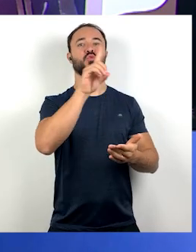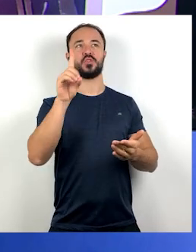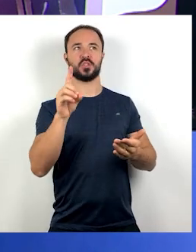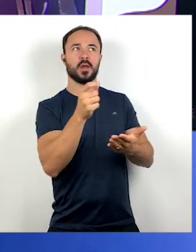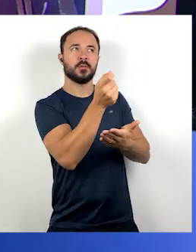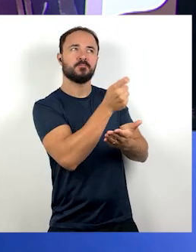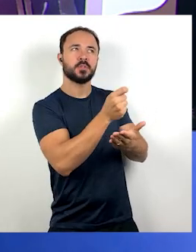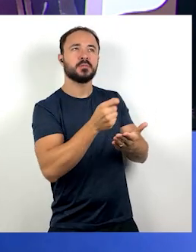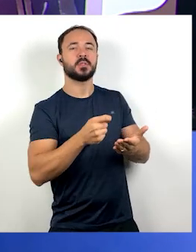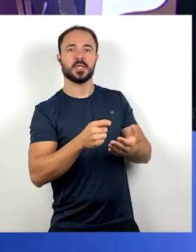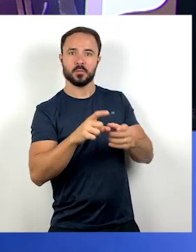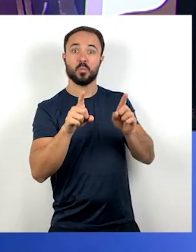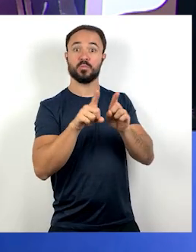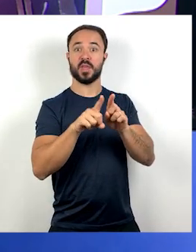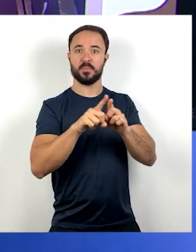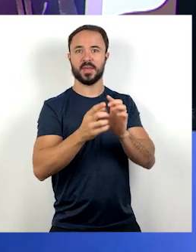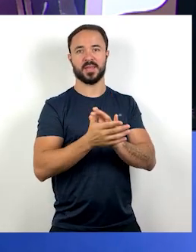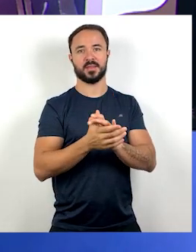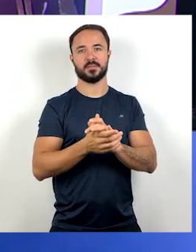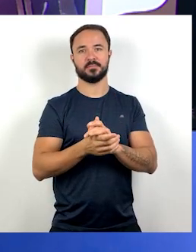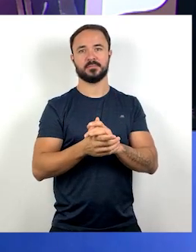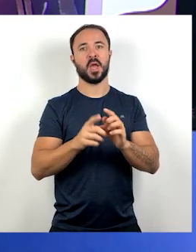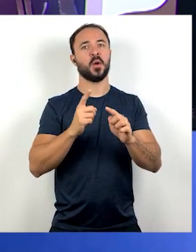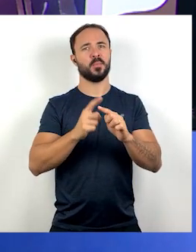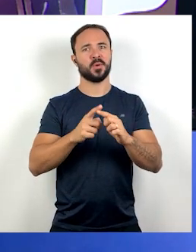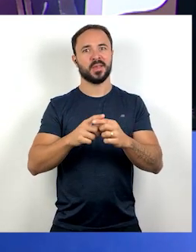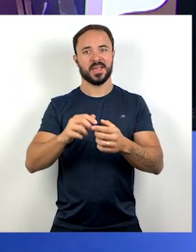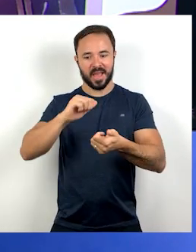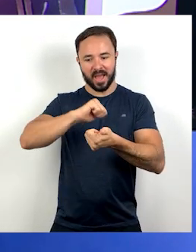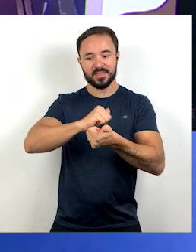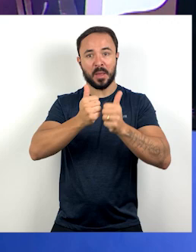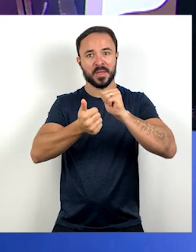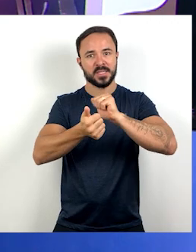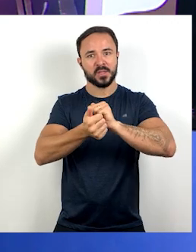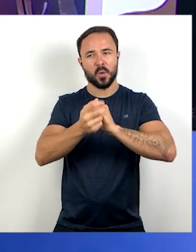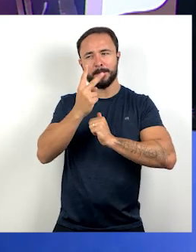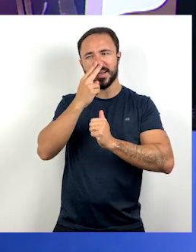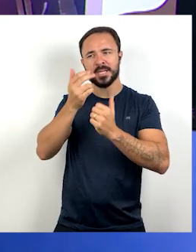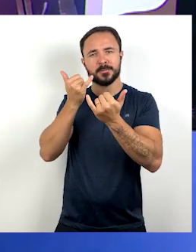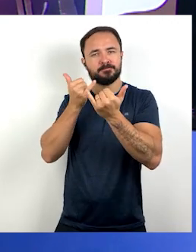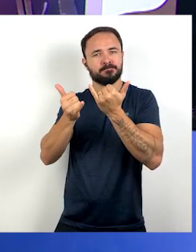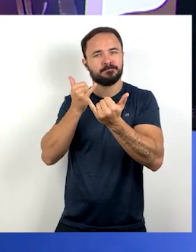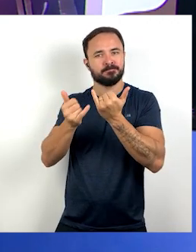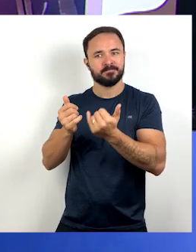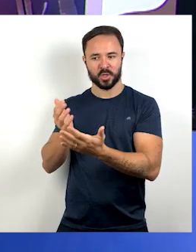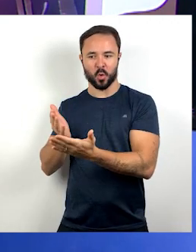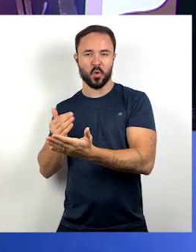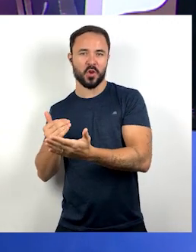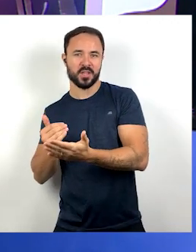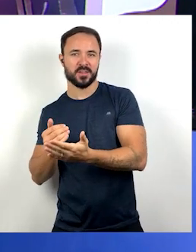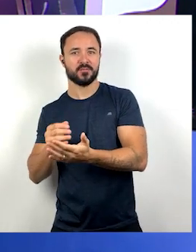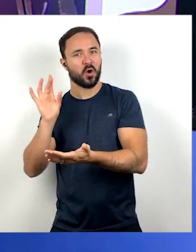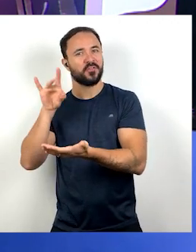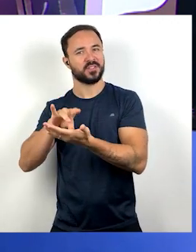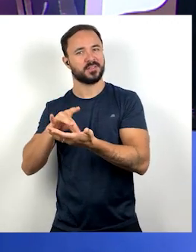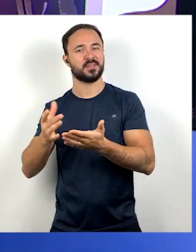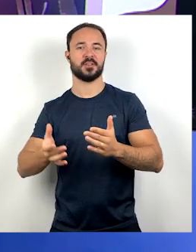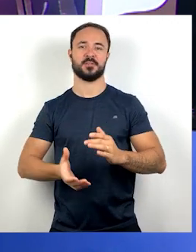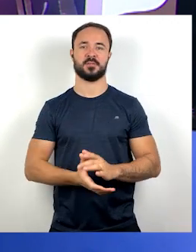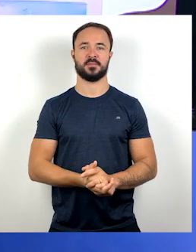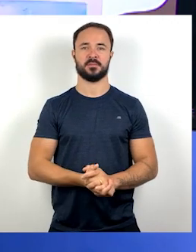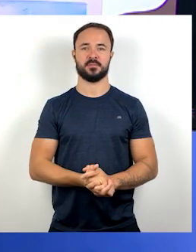isso também para tornar a adaptação um pouco mais próxima do gênero